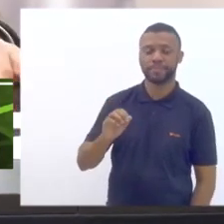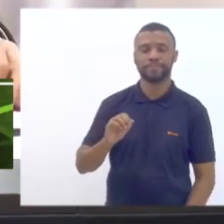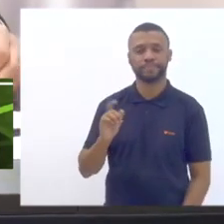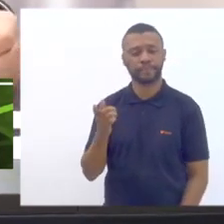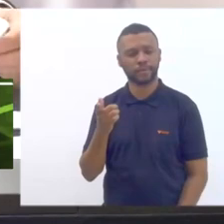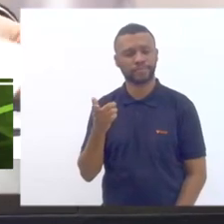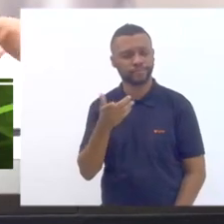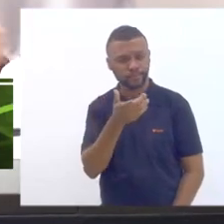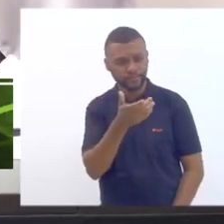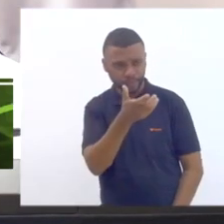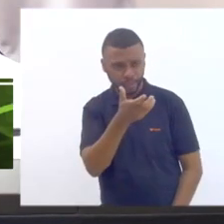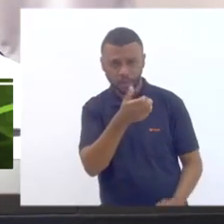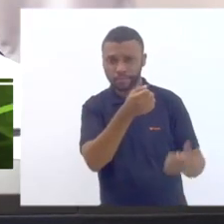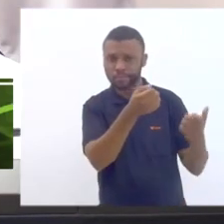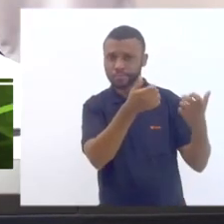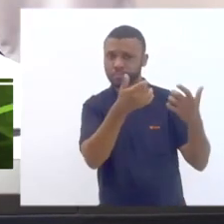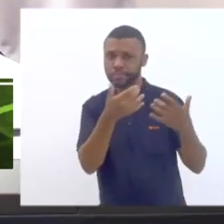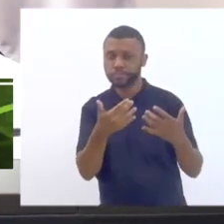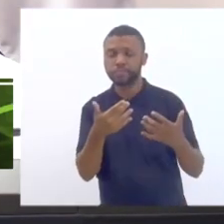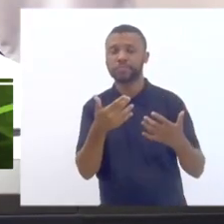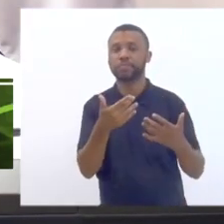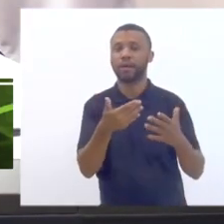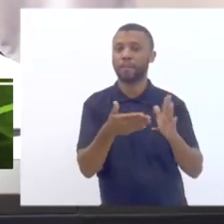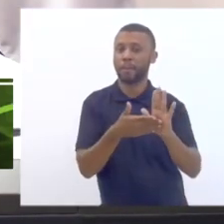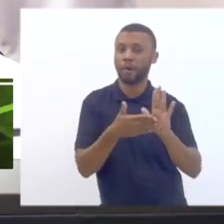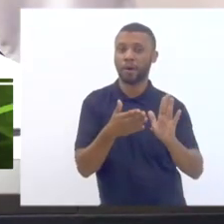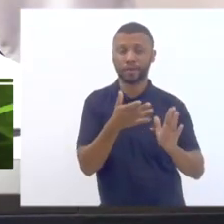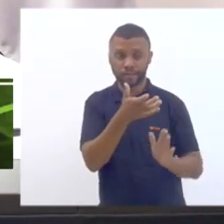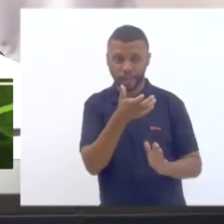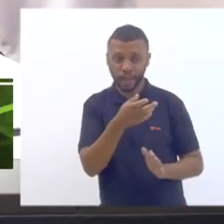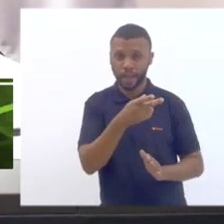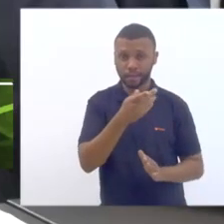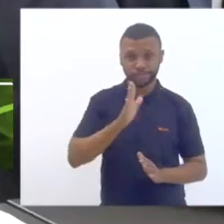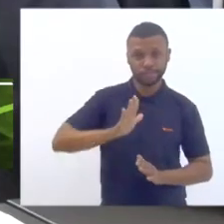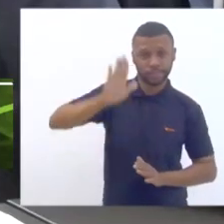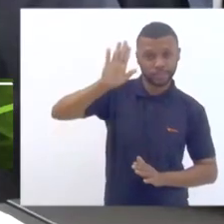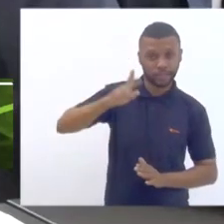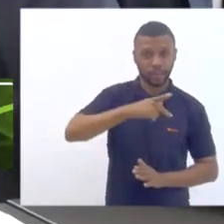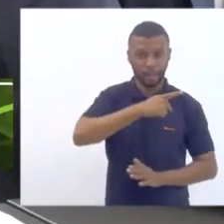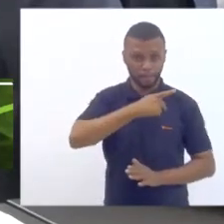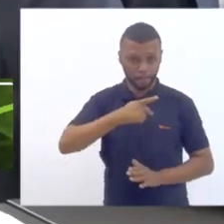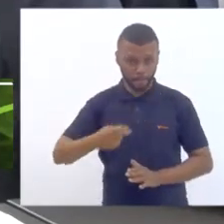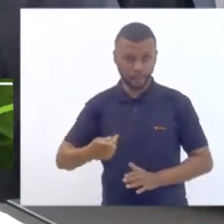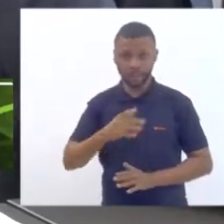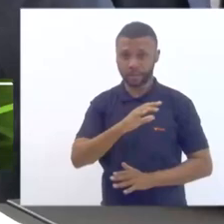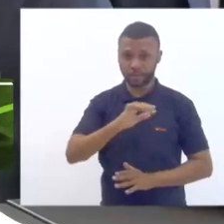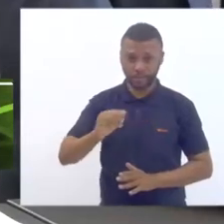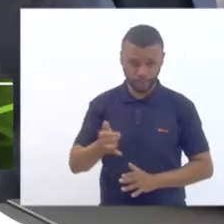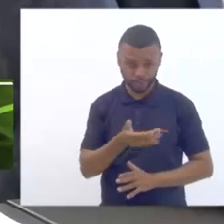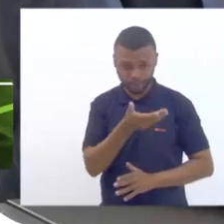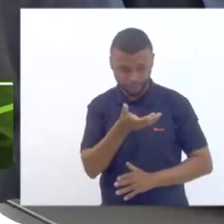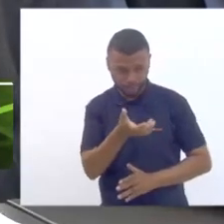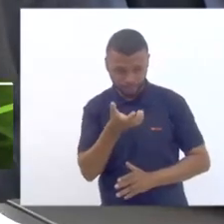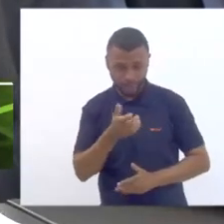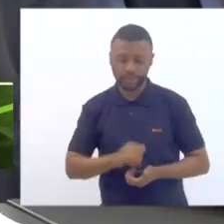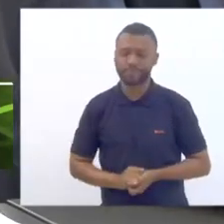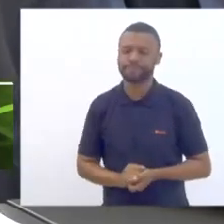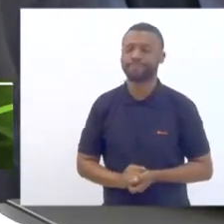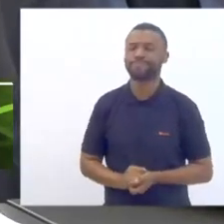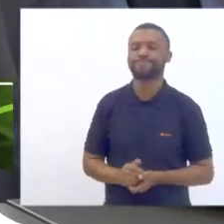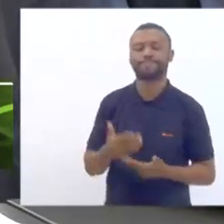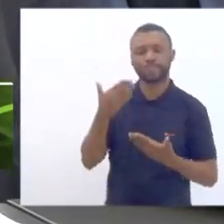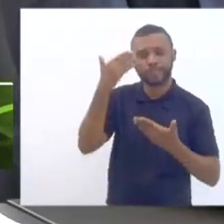se propõe a ser o presidente da CCJ. Obrigado, presidente. Deputado Luiz Paulo,